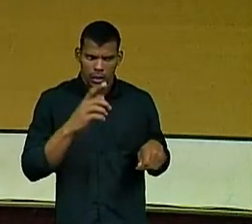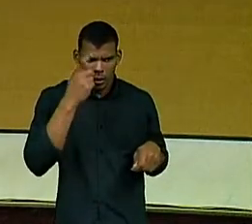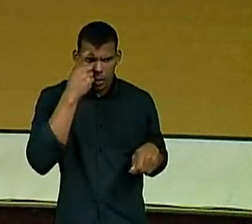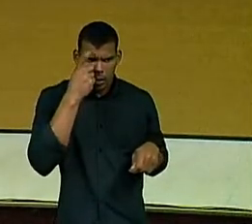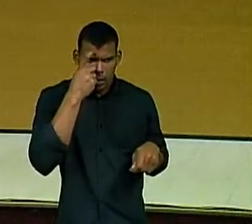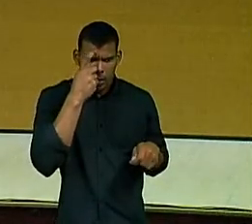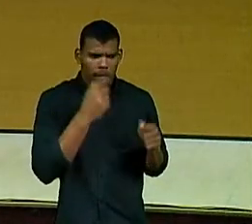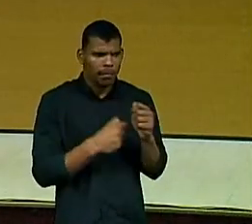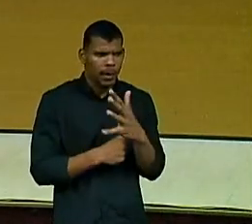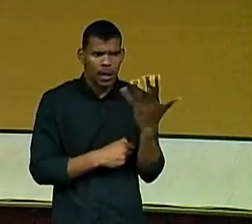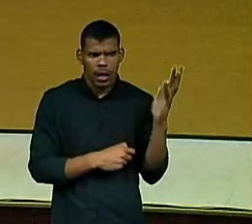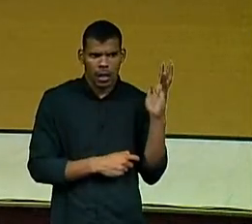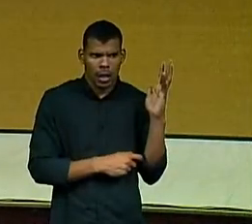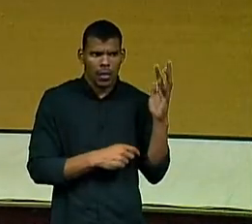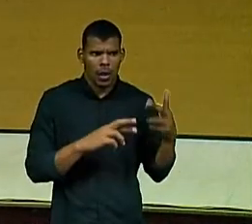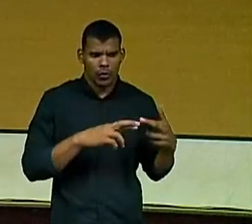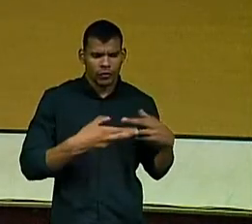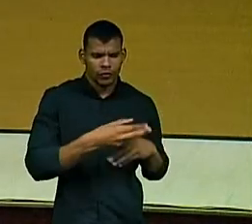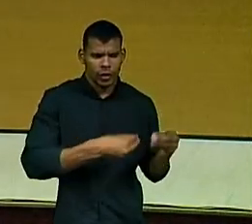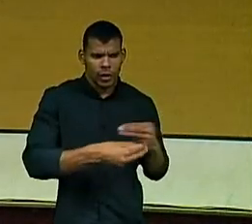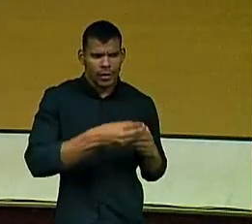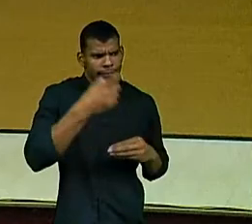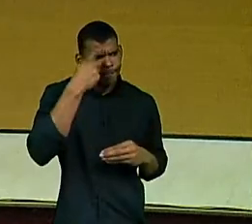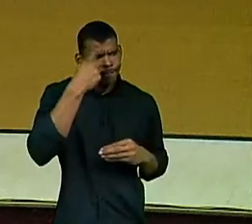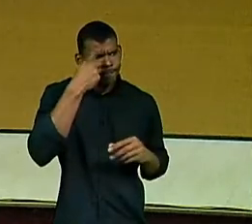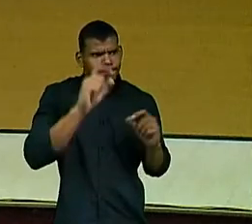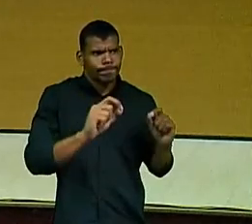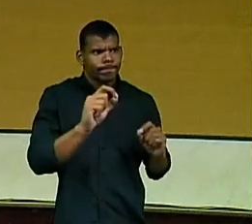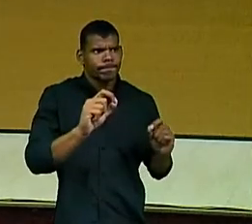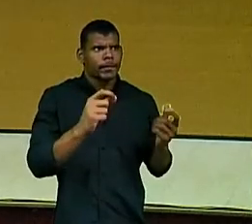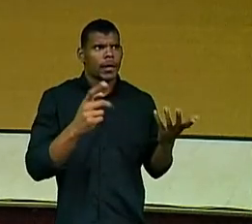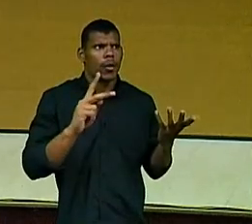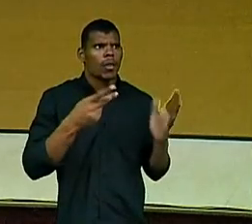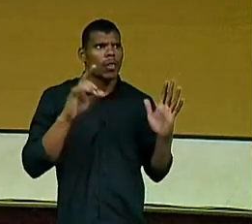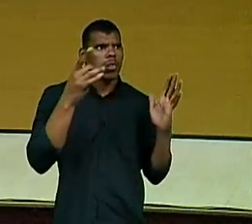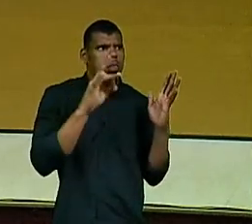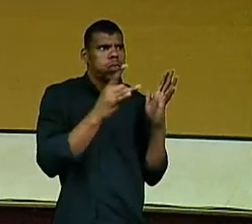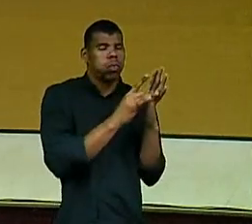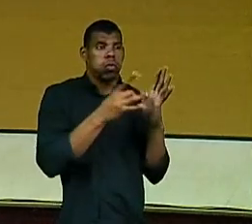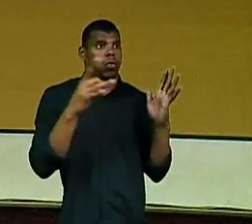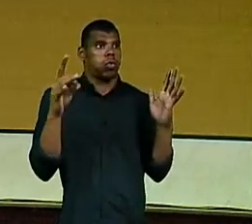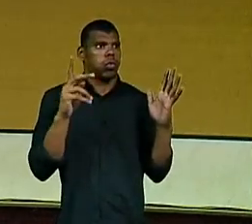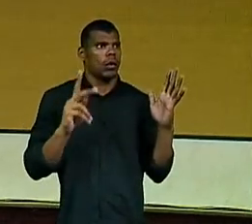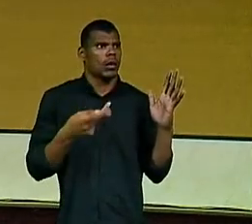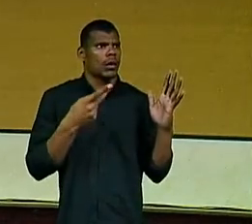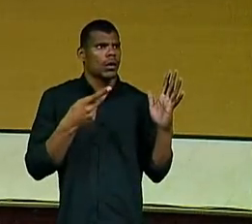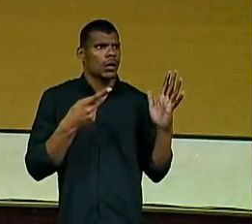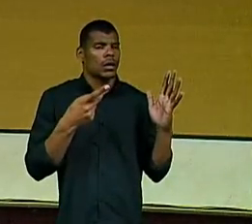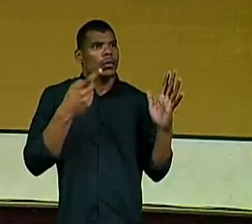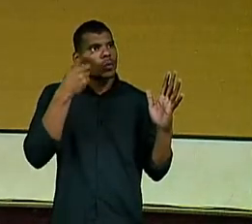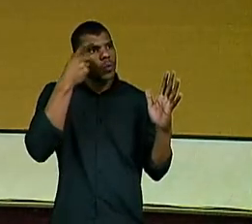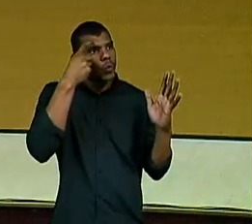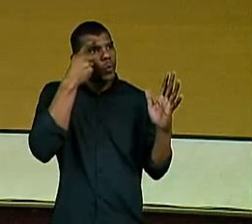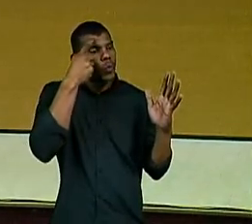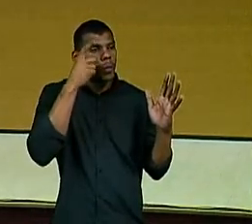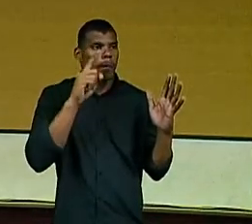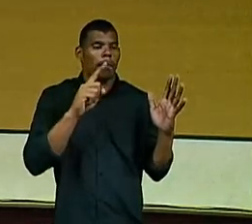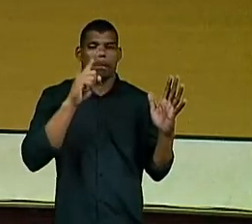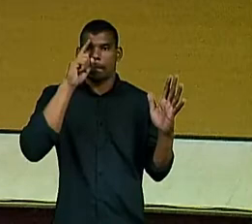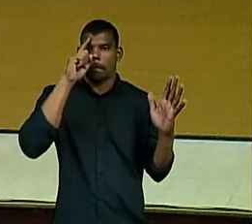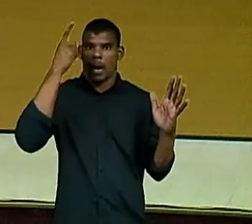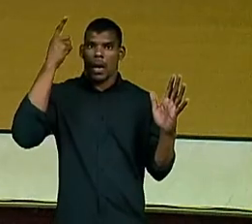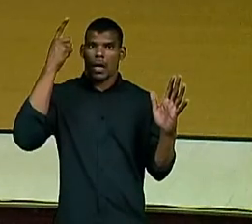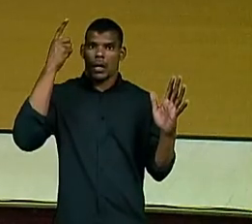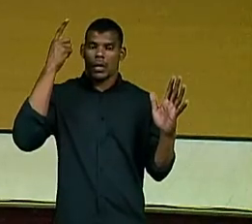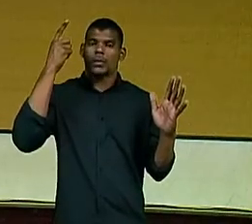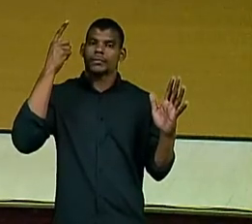planta resistir a uma praga a um inseto essas têm utilidade E essas